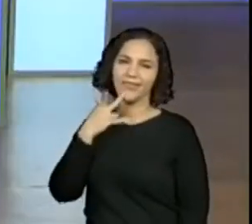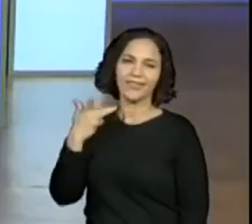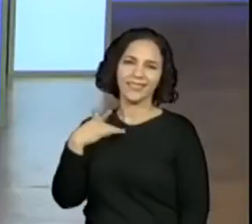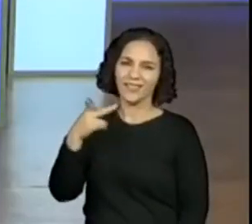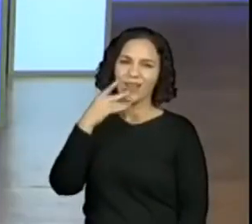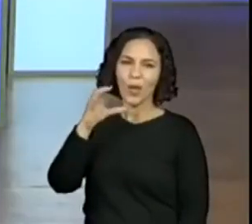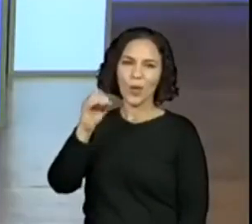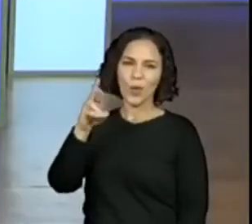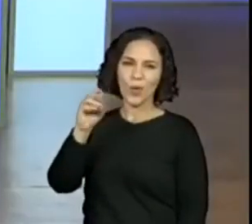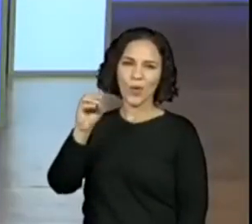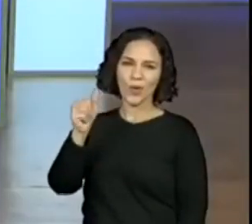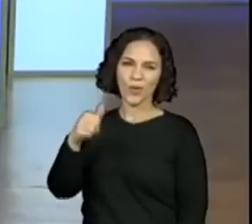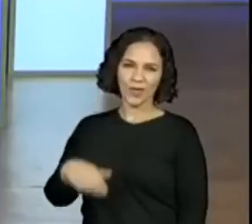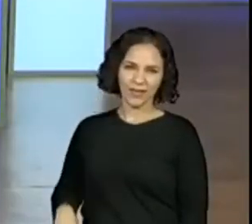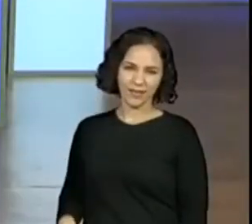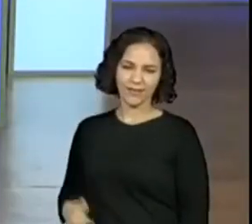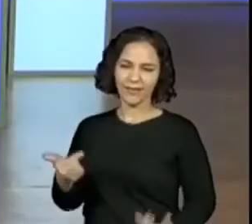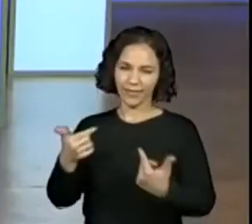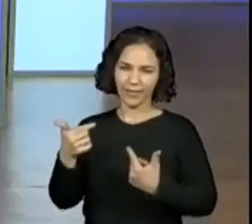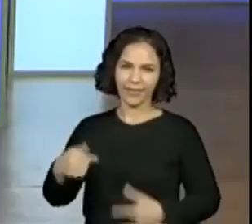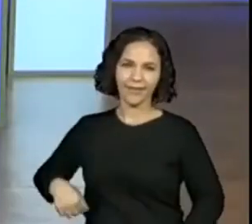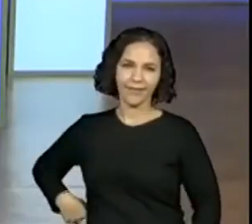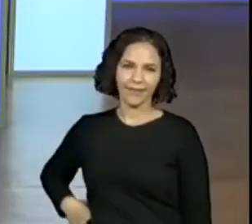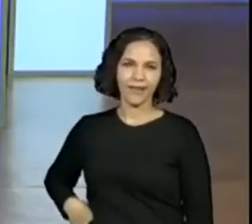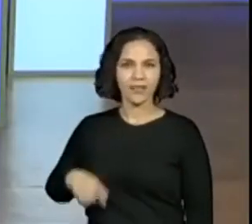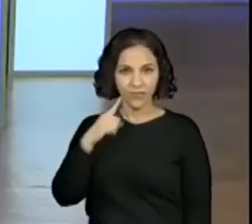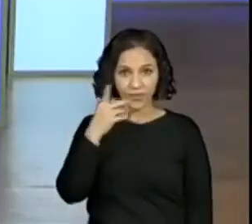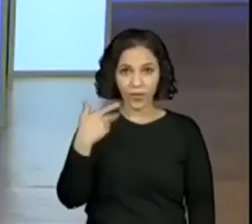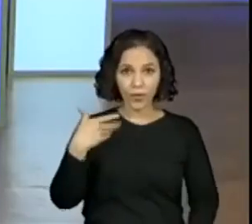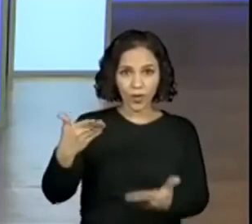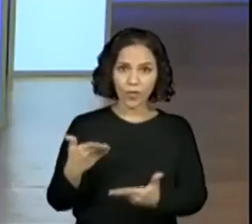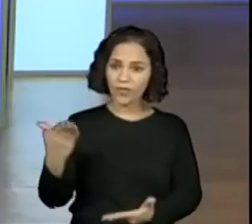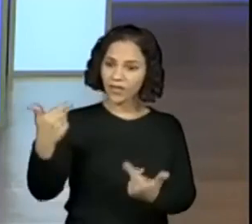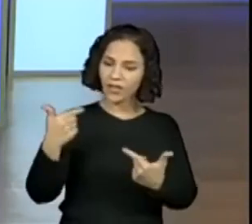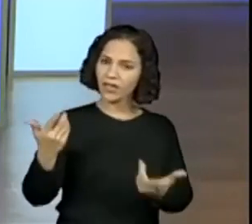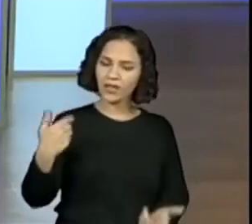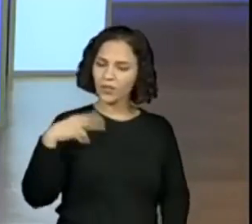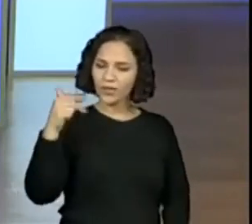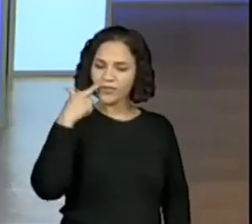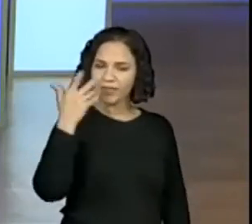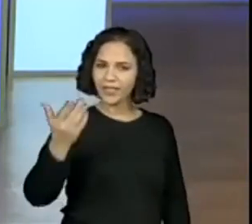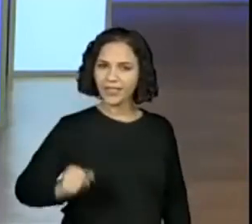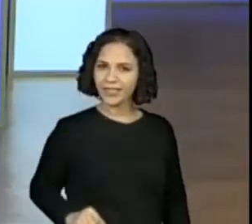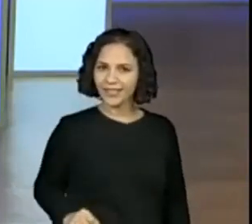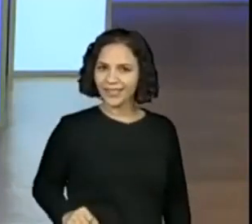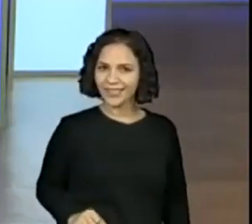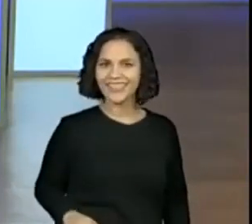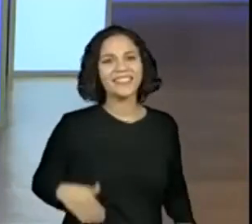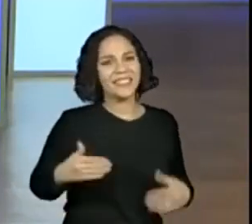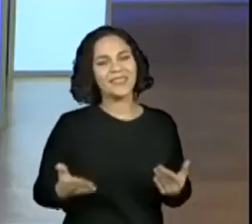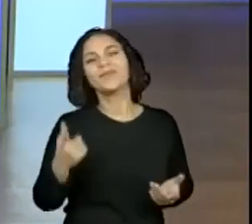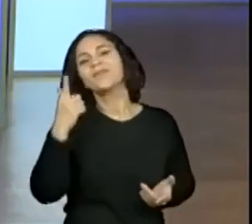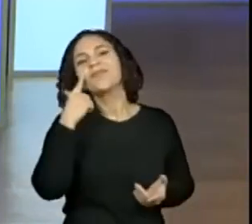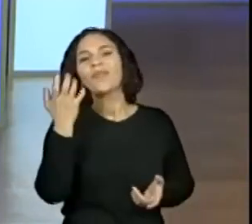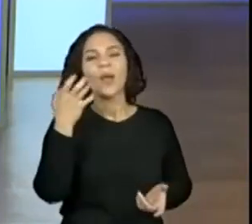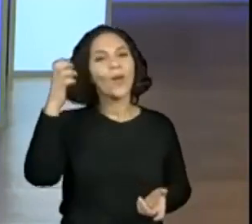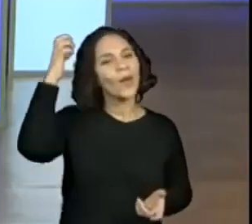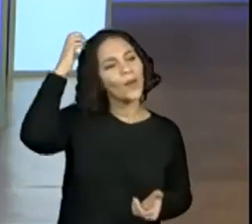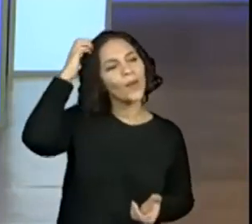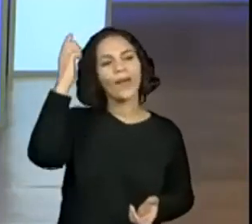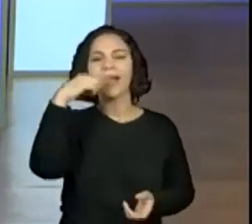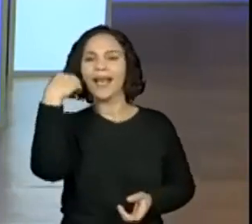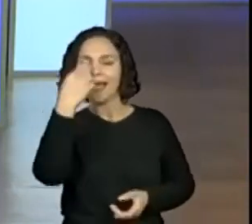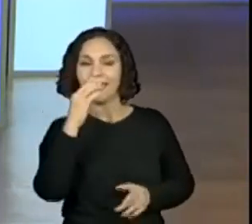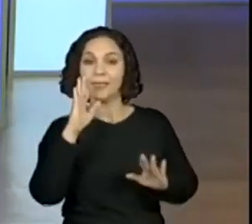pode parar de me zuar aqui teve é convidado você por favor em Então a gente vai jogar Cara e Coroa beleza OK